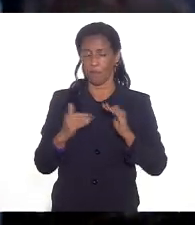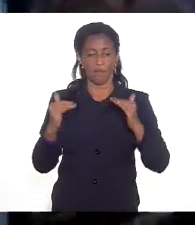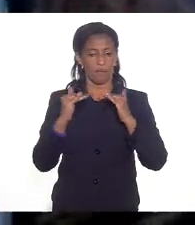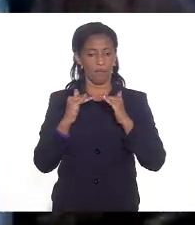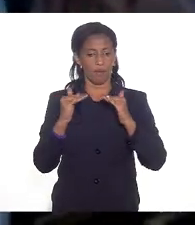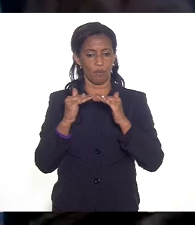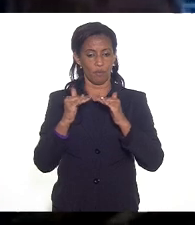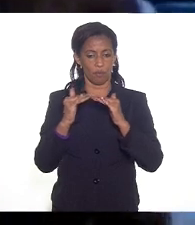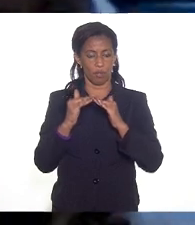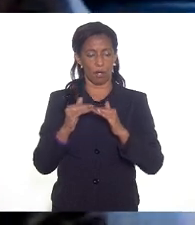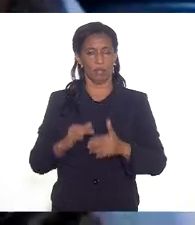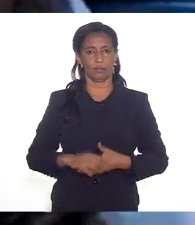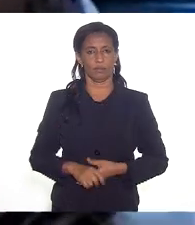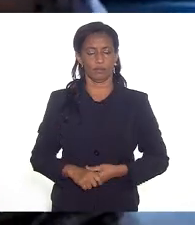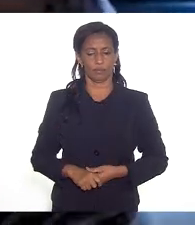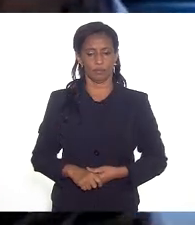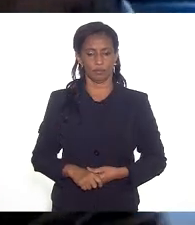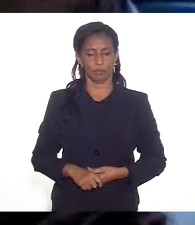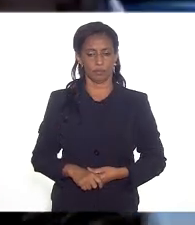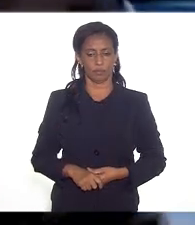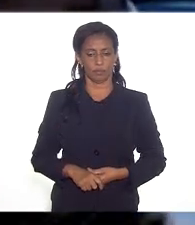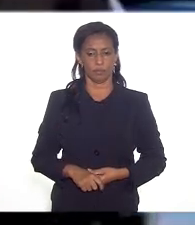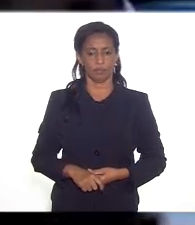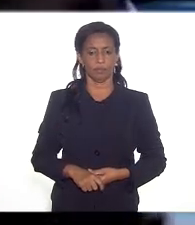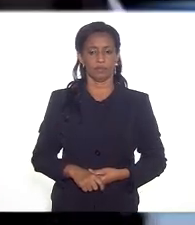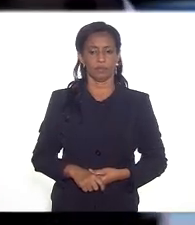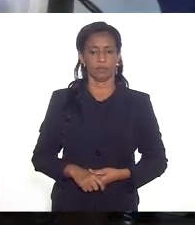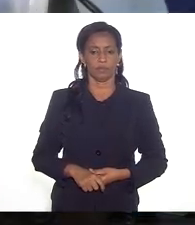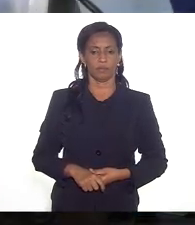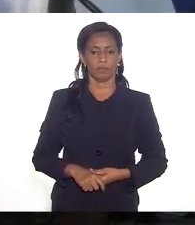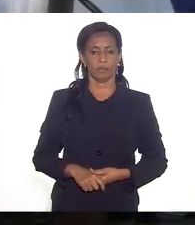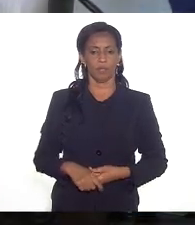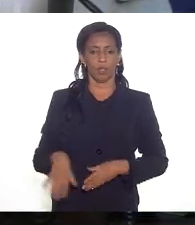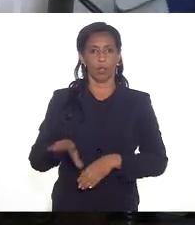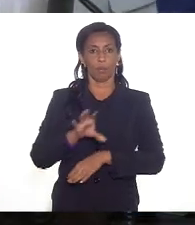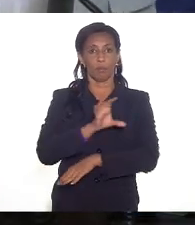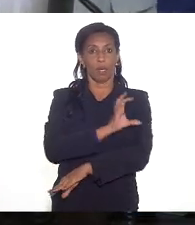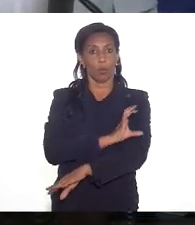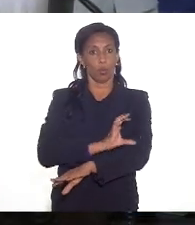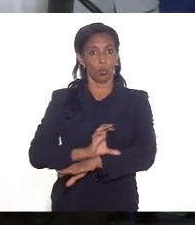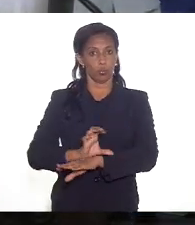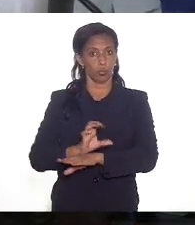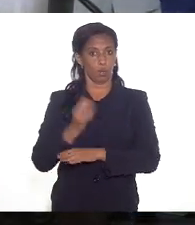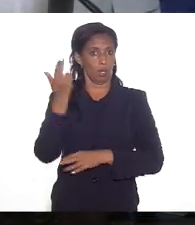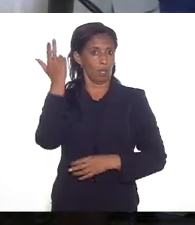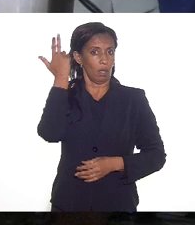favorável médico pela comissão de Cultura Deputado Aliomar